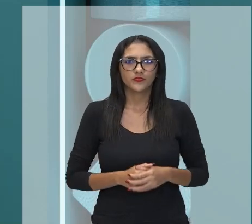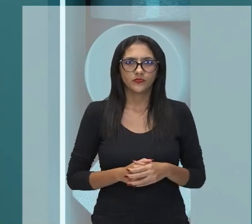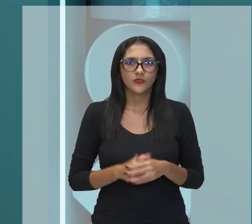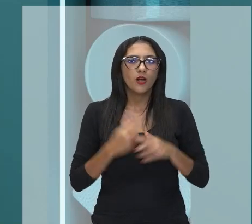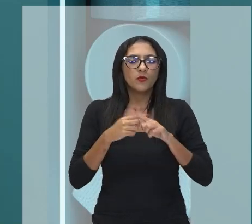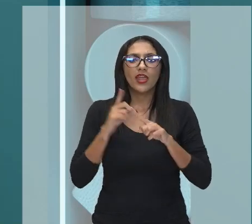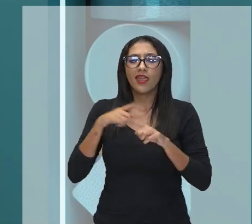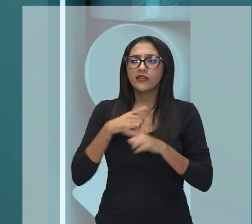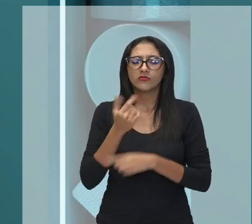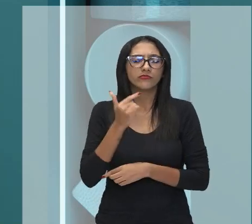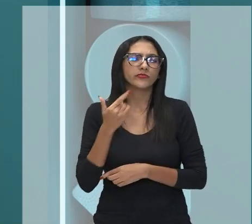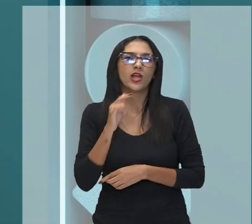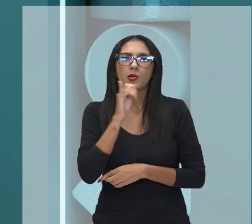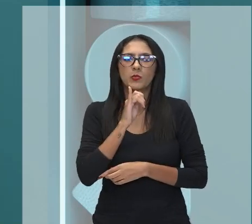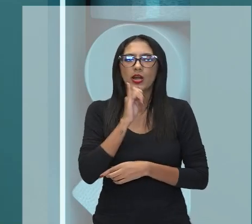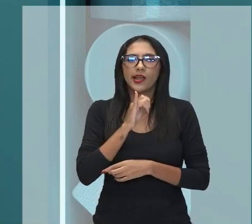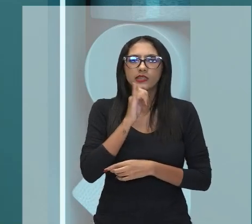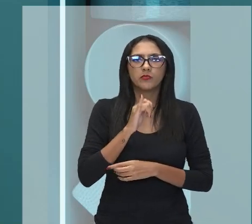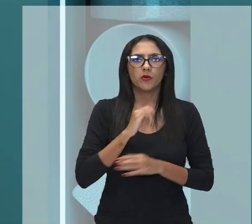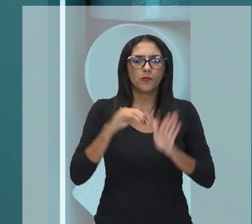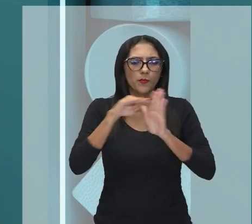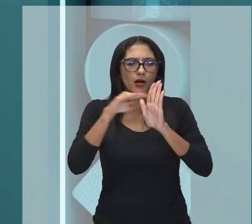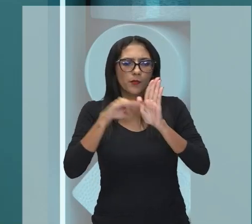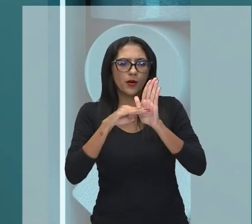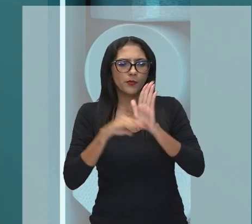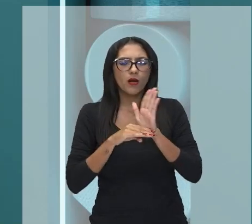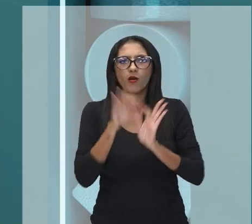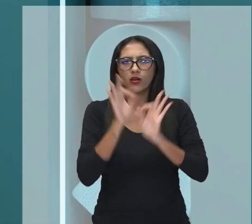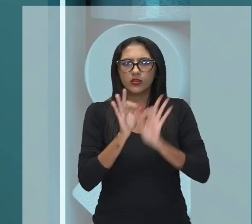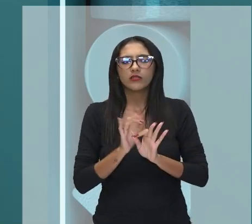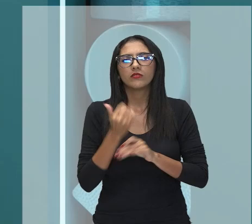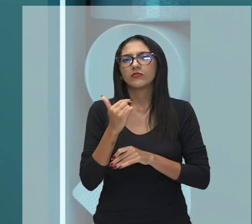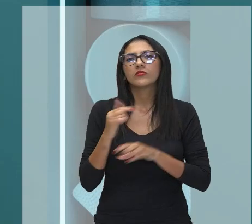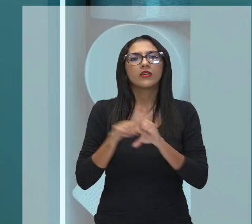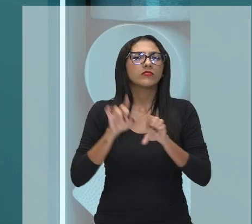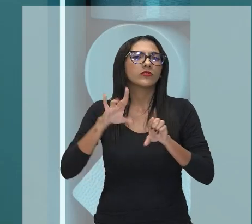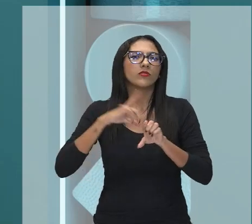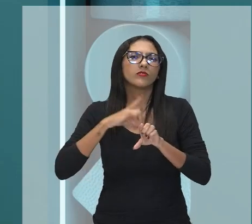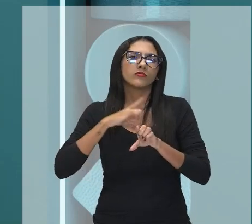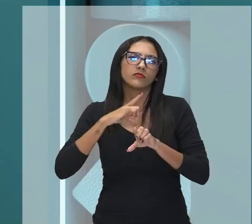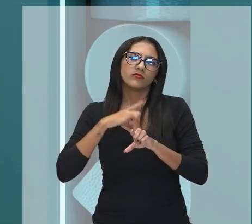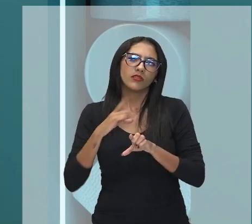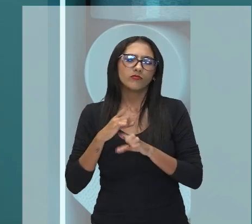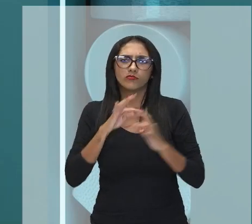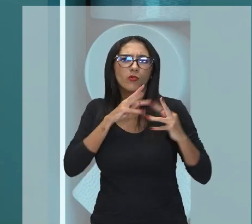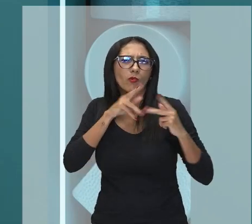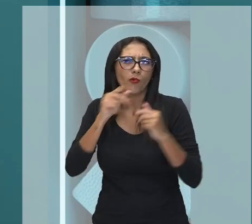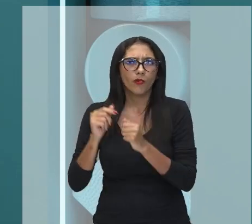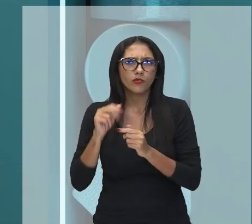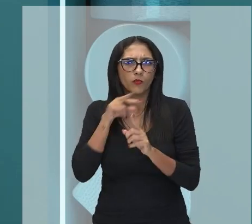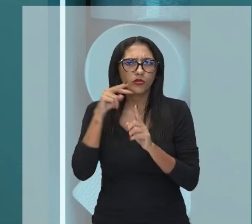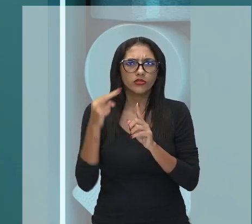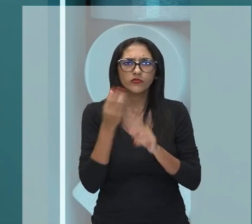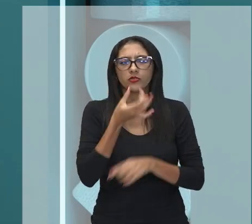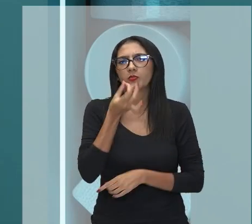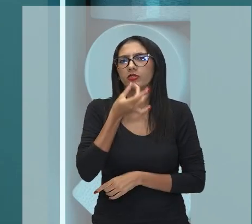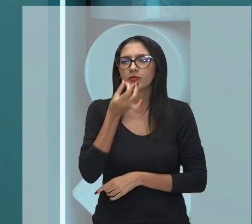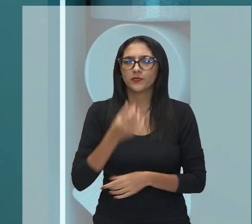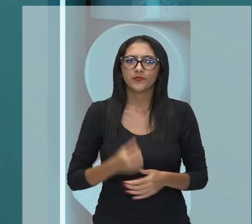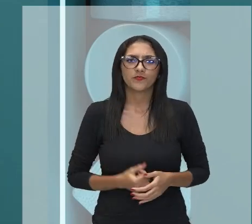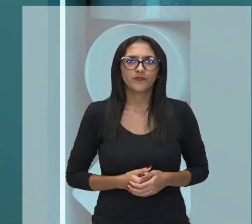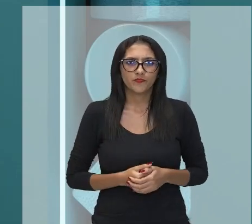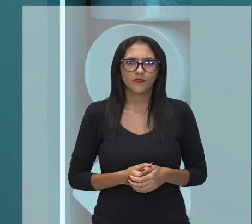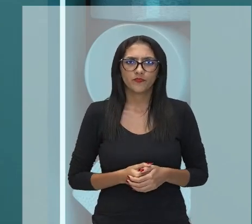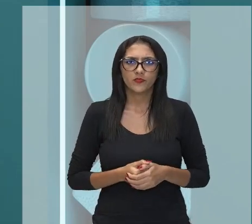abre espaço para o personagem falar, mas ele reproduz com as suas palavras o que o personagem disse. Quais são as